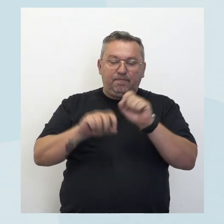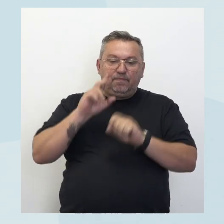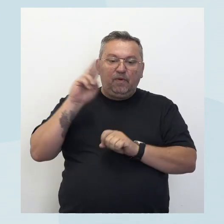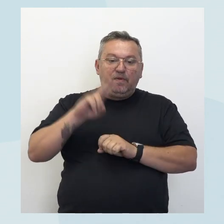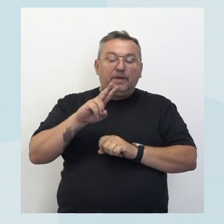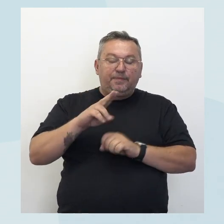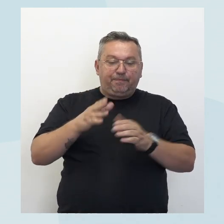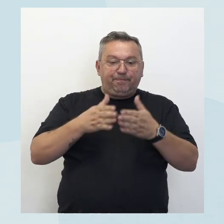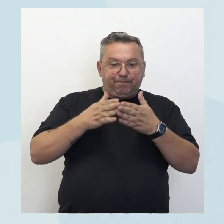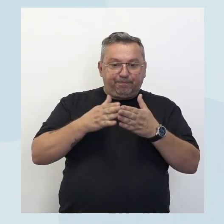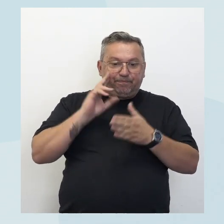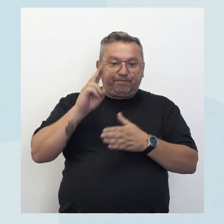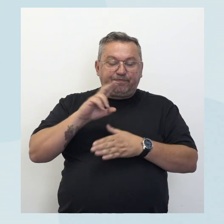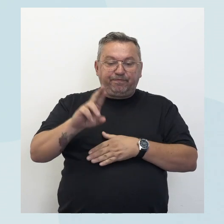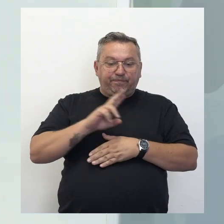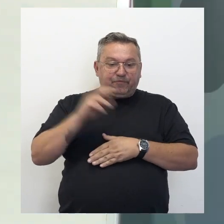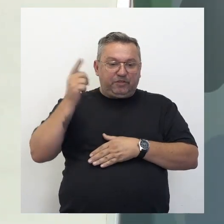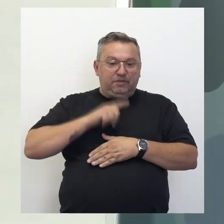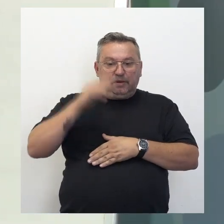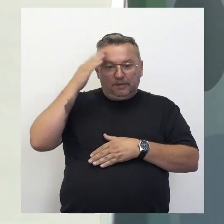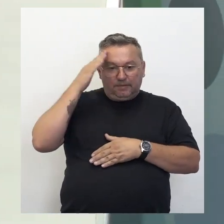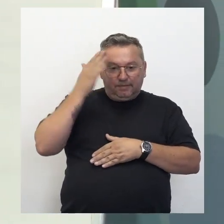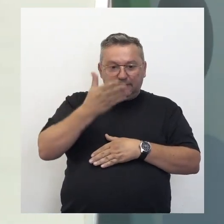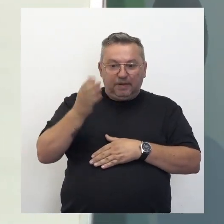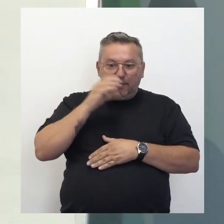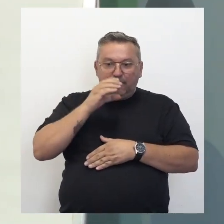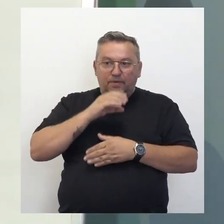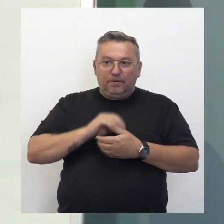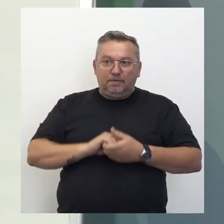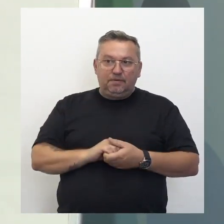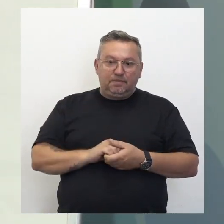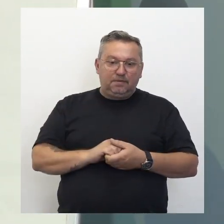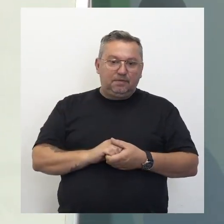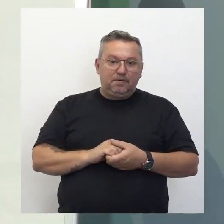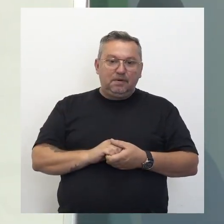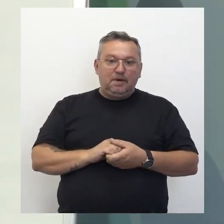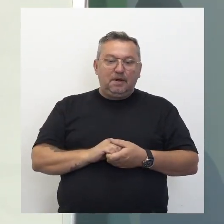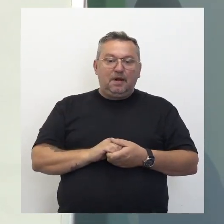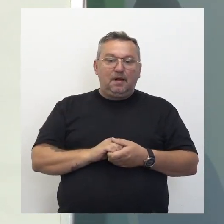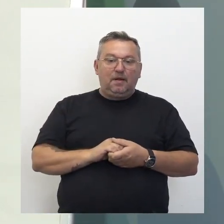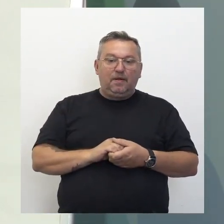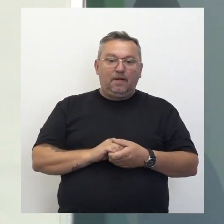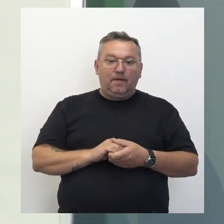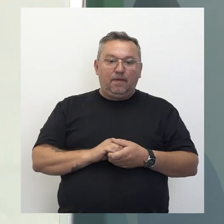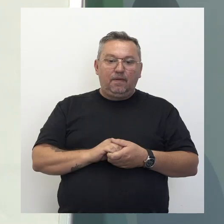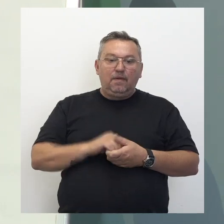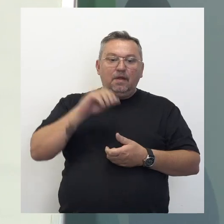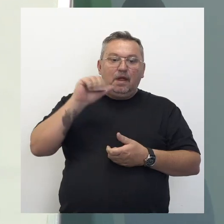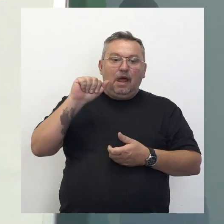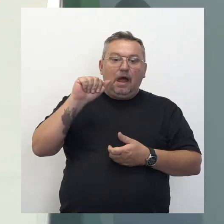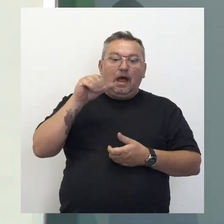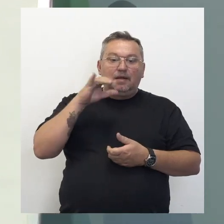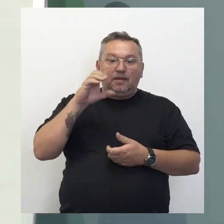por favor. Aqui dá a resposta, mas vamos entender aqui no problema rapidinho. Então, tem o ácido 1, ácido 2 e o